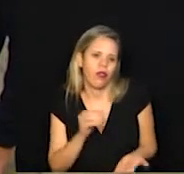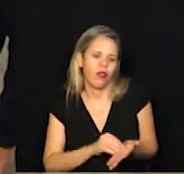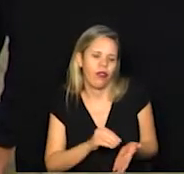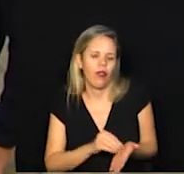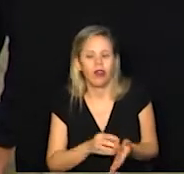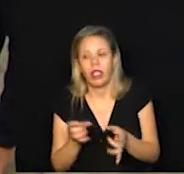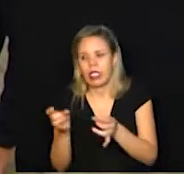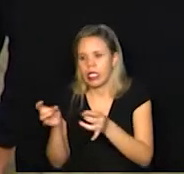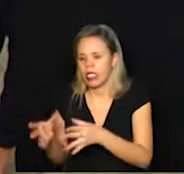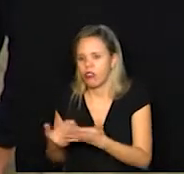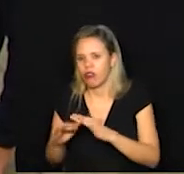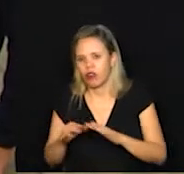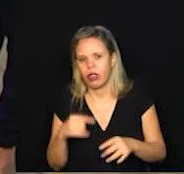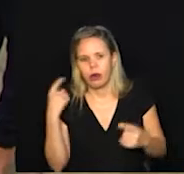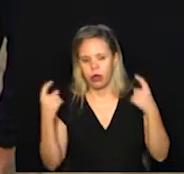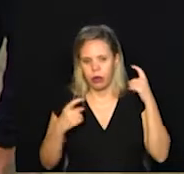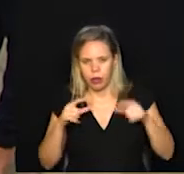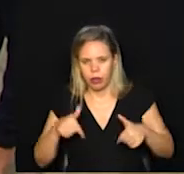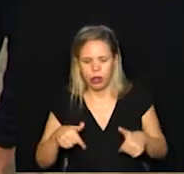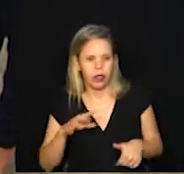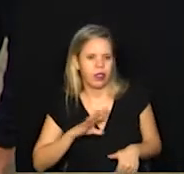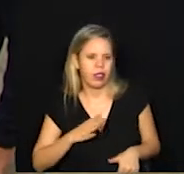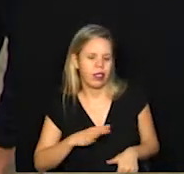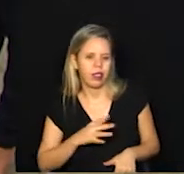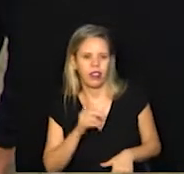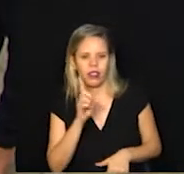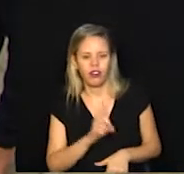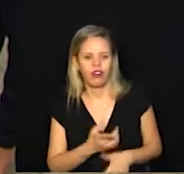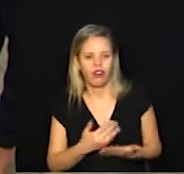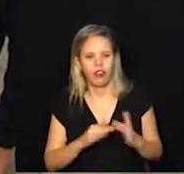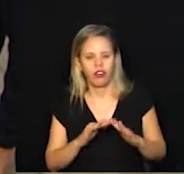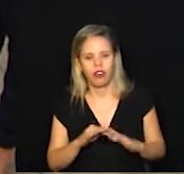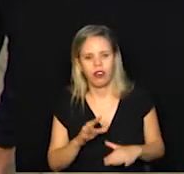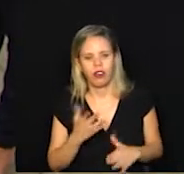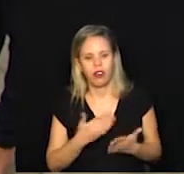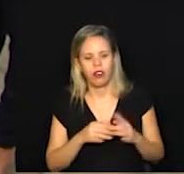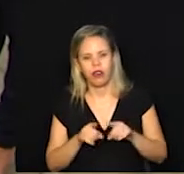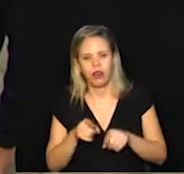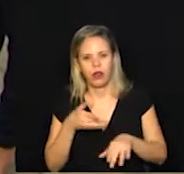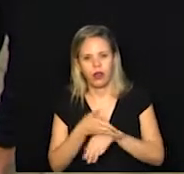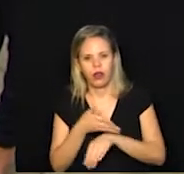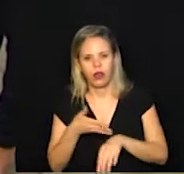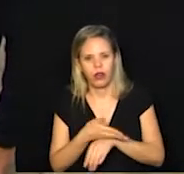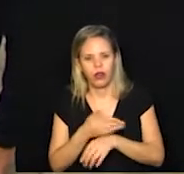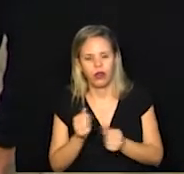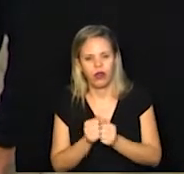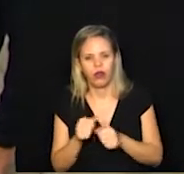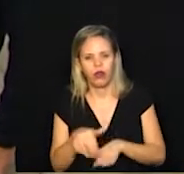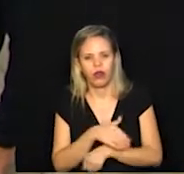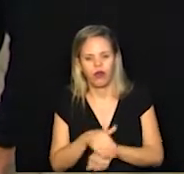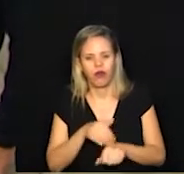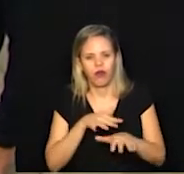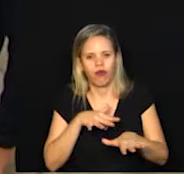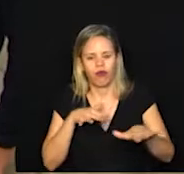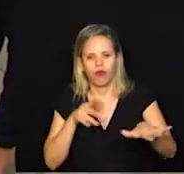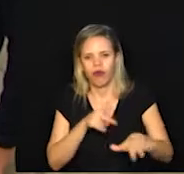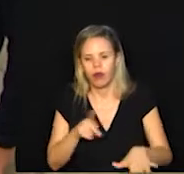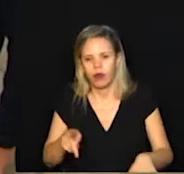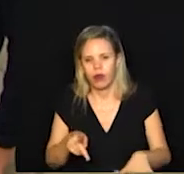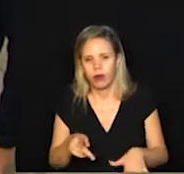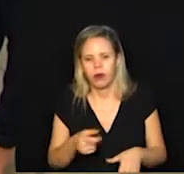preocupa bastante, então, bela atitude deste diretor e toda a escola participando. Você viu, a escola foi à rua,